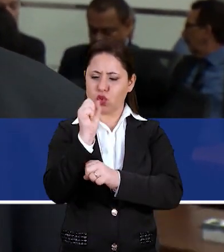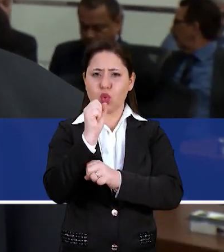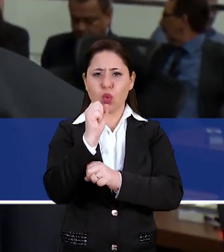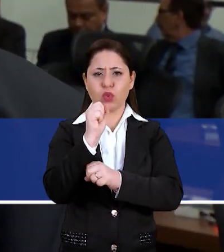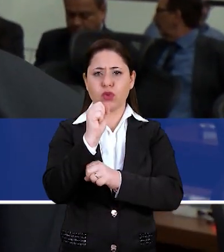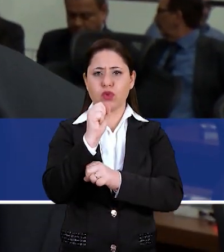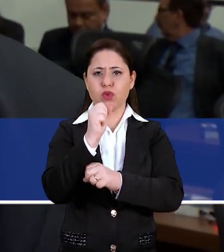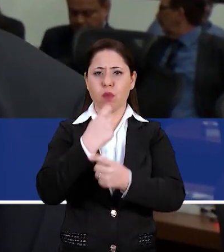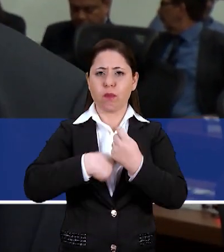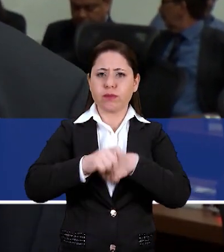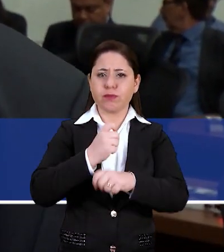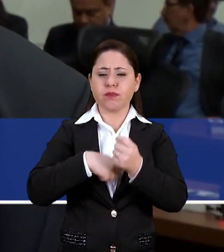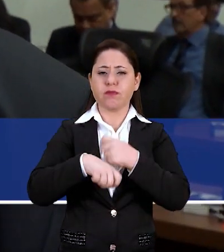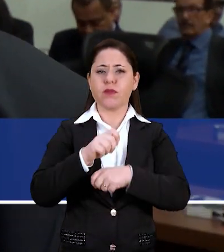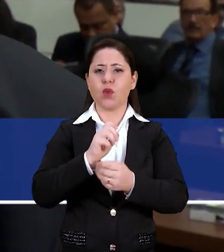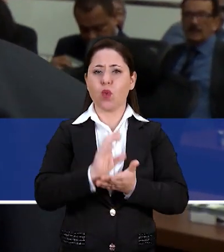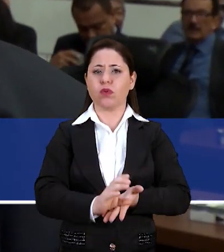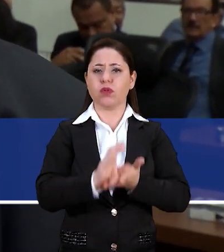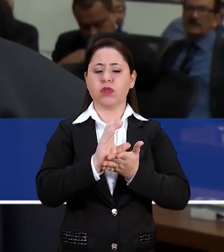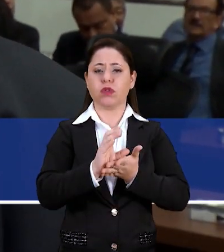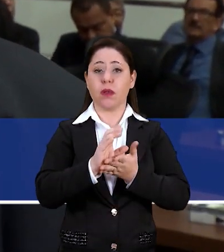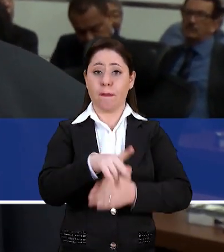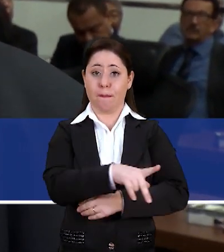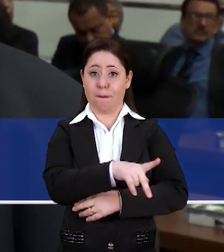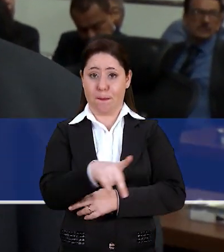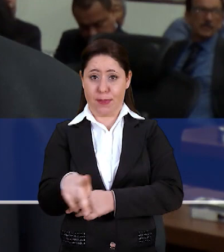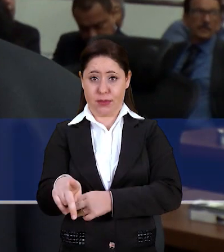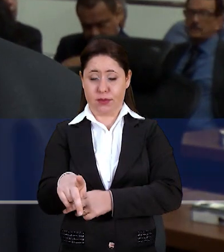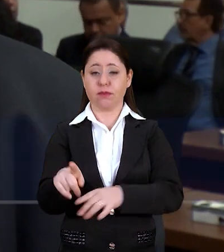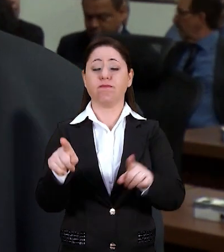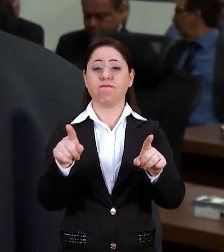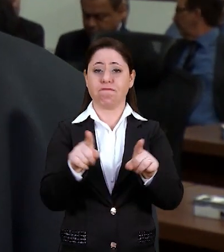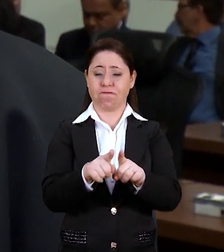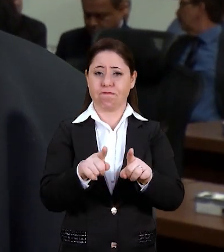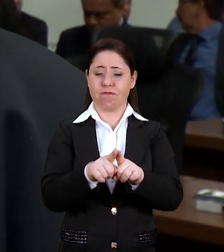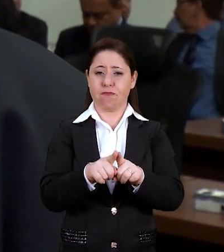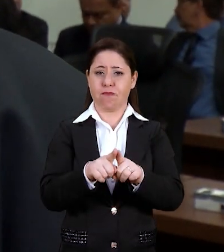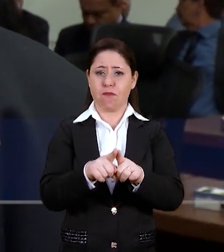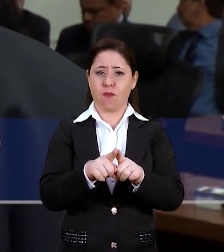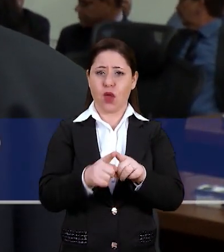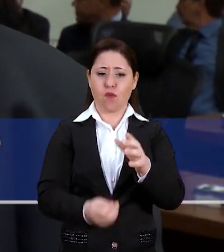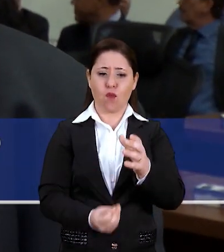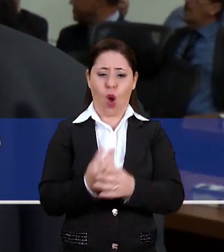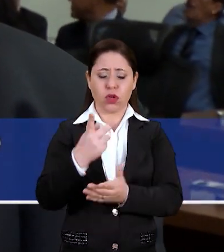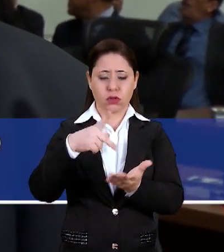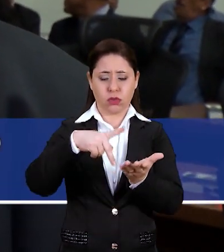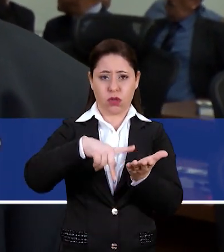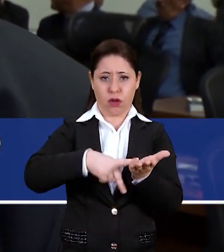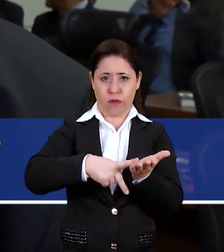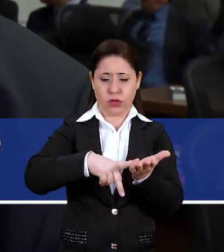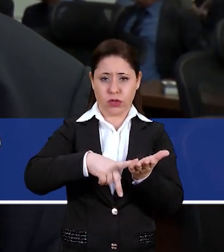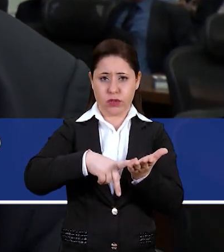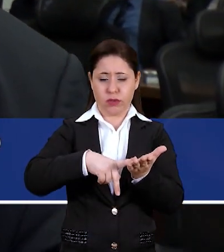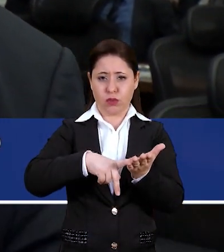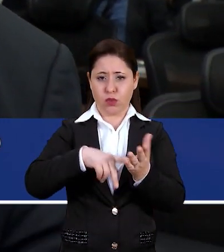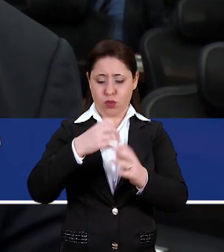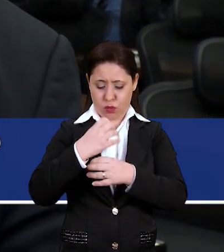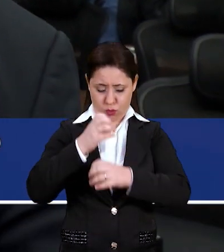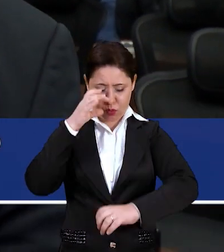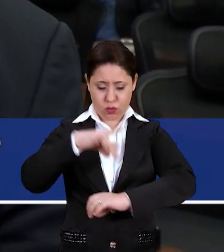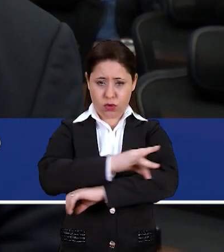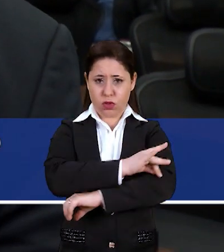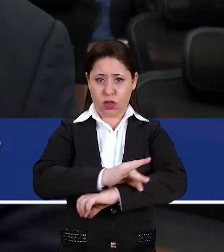como conselheiro, tendo sido presidente interino, fundado o Sindicato dos Engenheiros, a